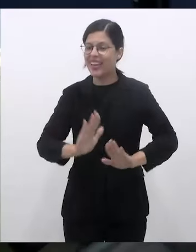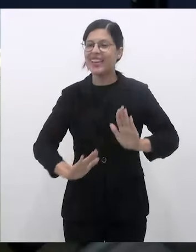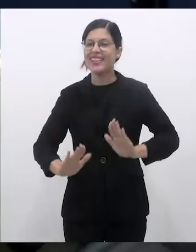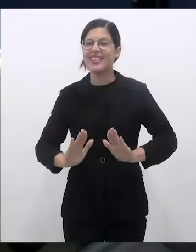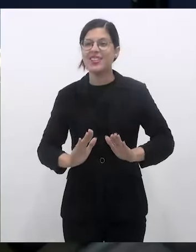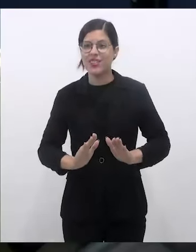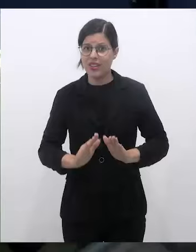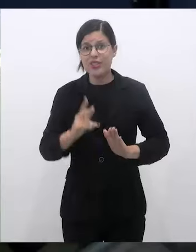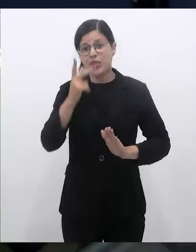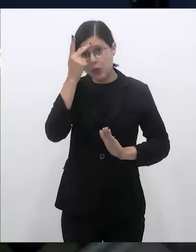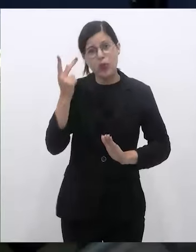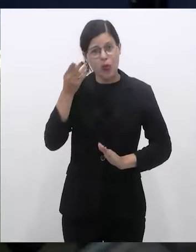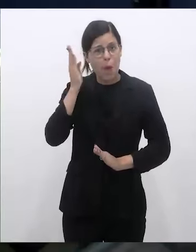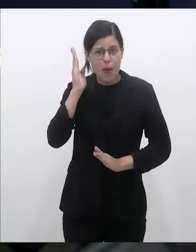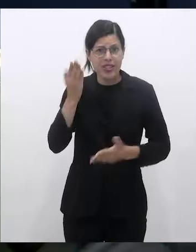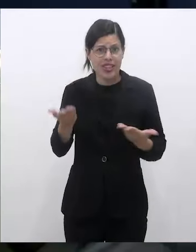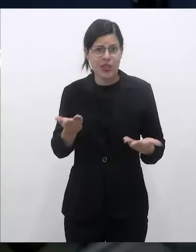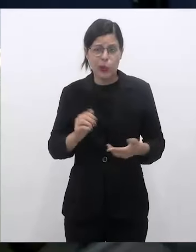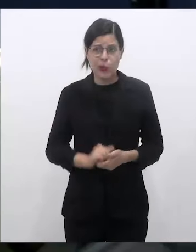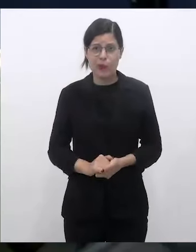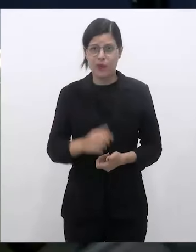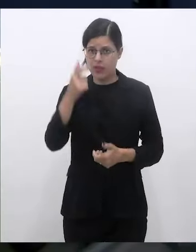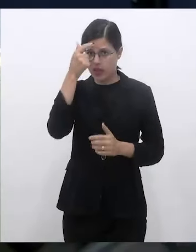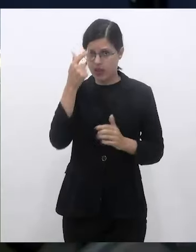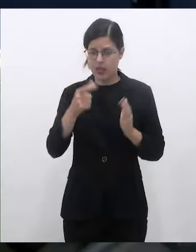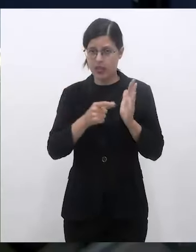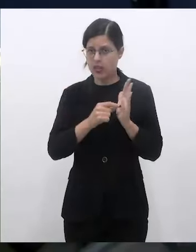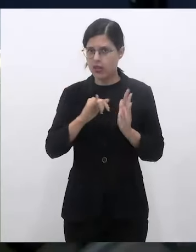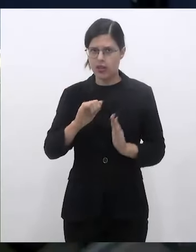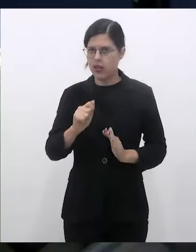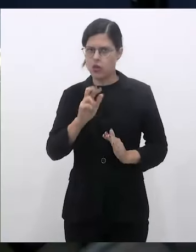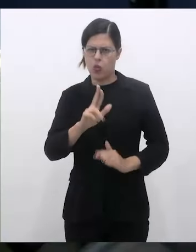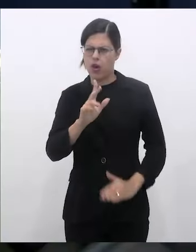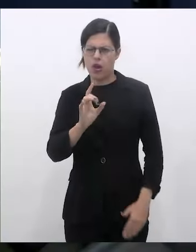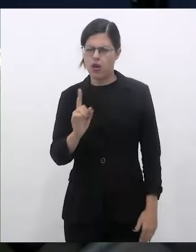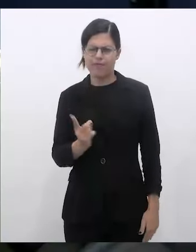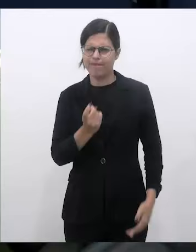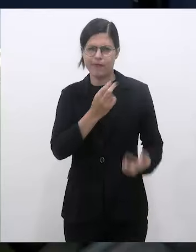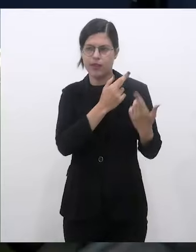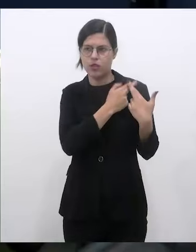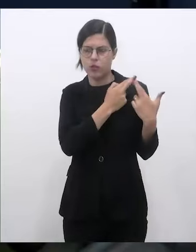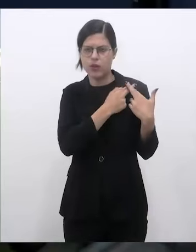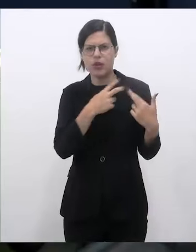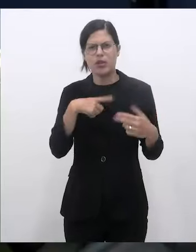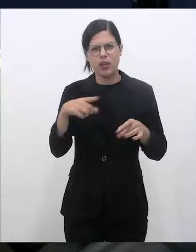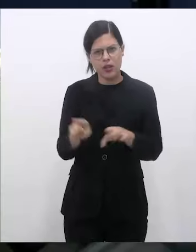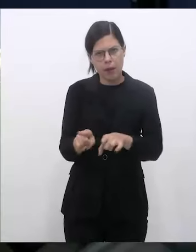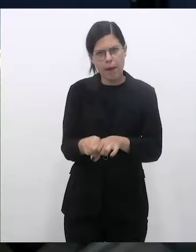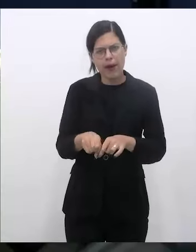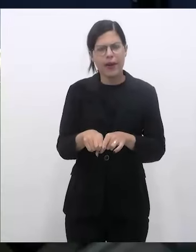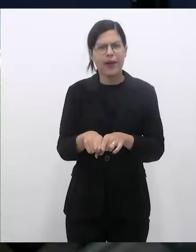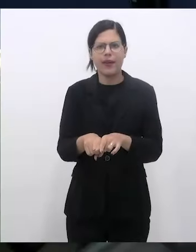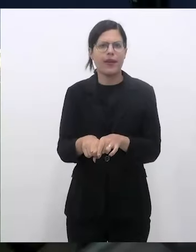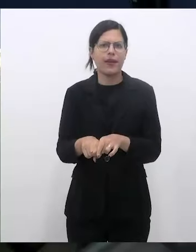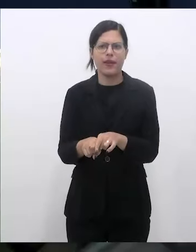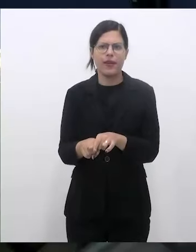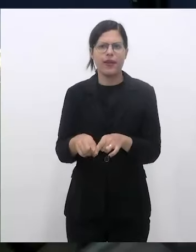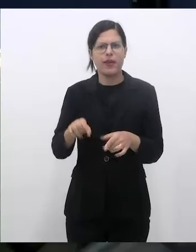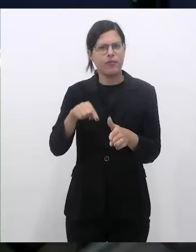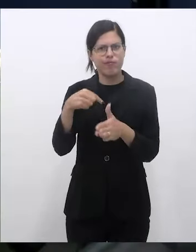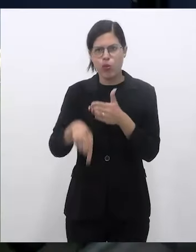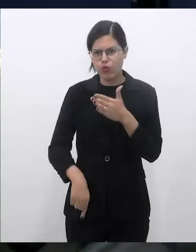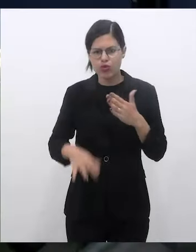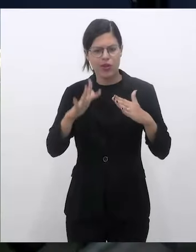Se não tá, a galera está emburrecendo. A IA não é a única responsável por isso. A gente tem aí mergulho em redes sociais,